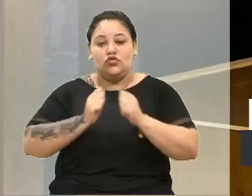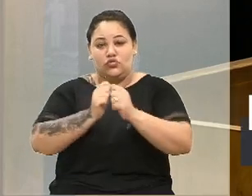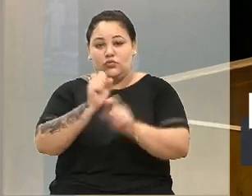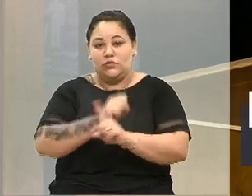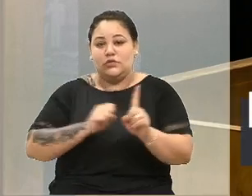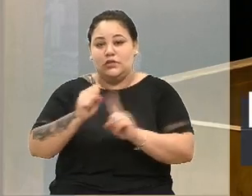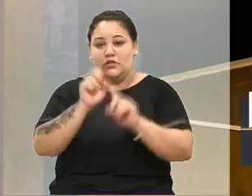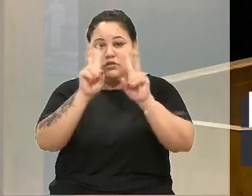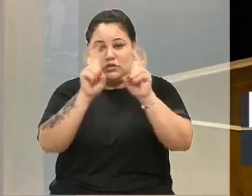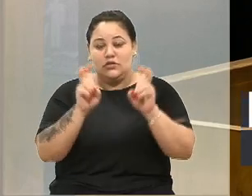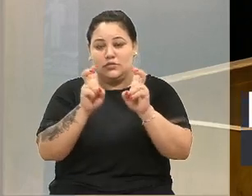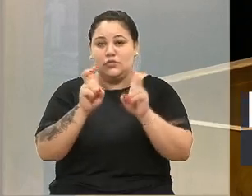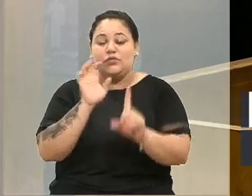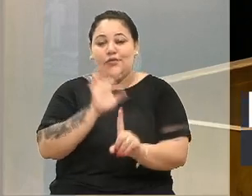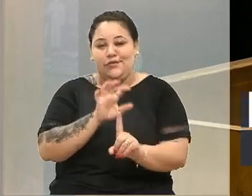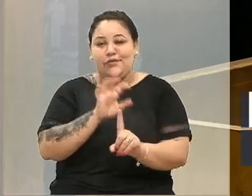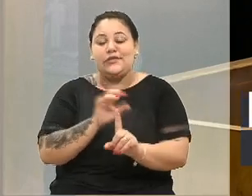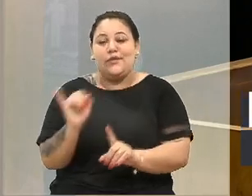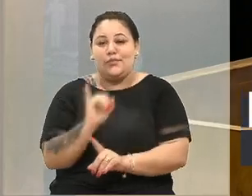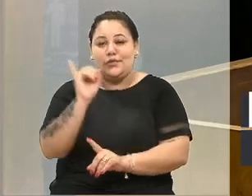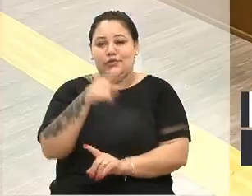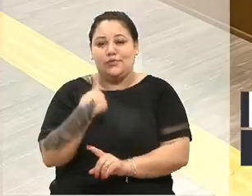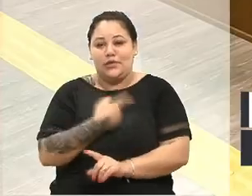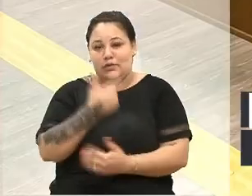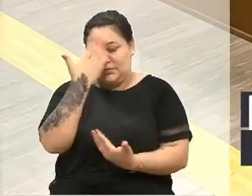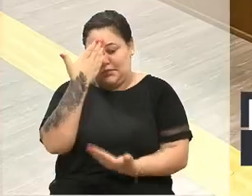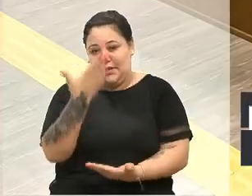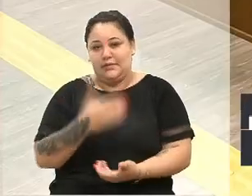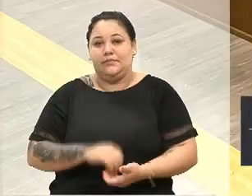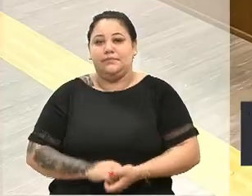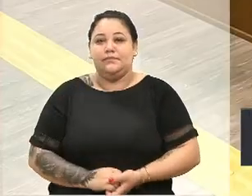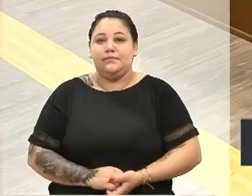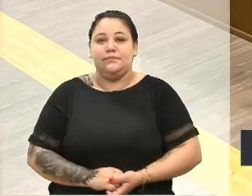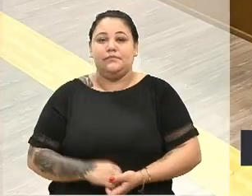um tema de grande relevância para todos nós. Obrigado. Próximo vereador.